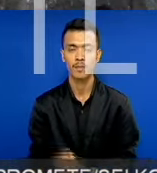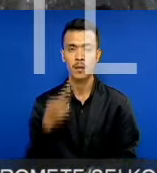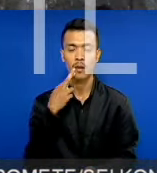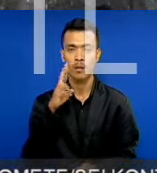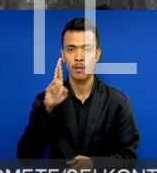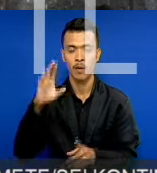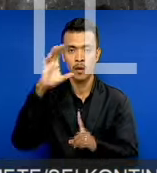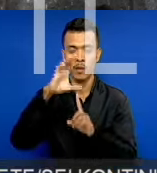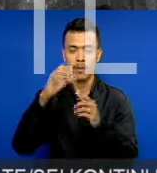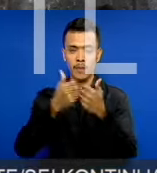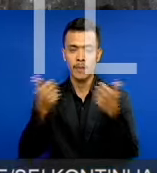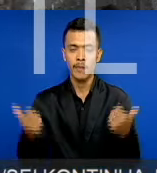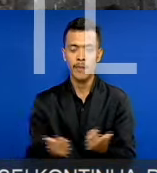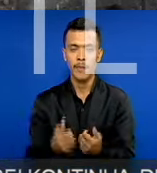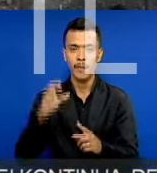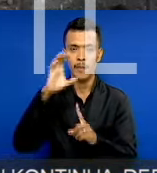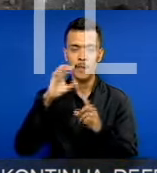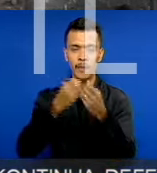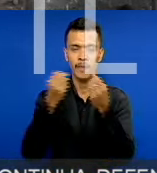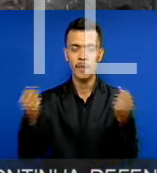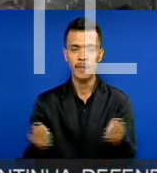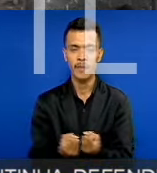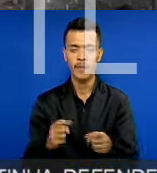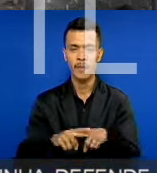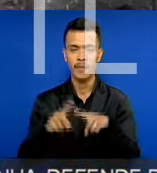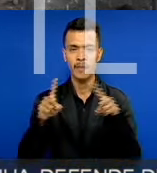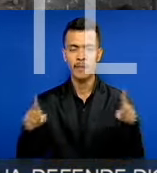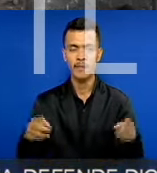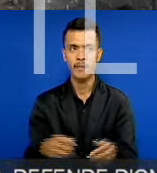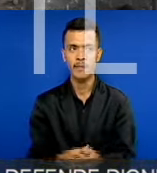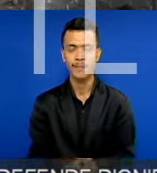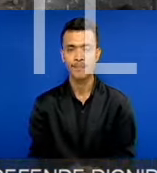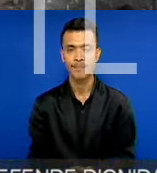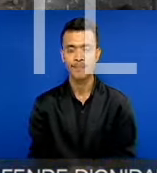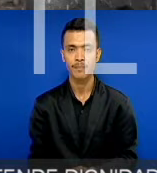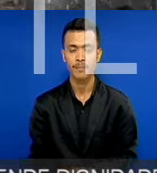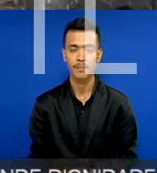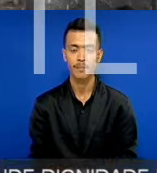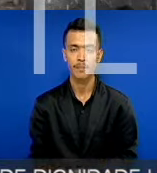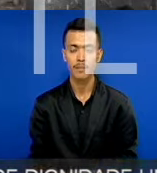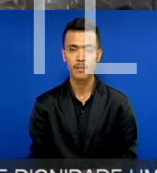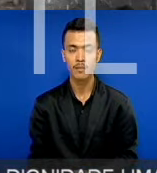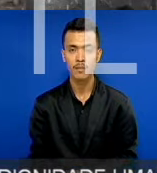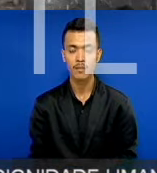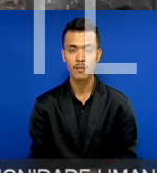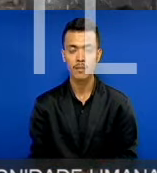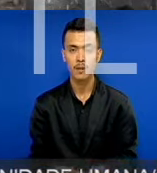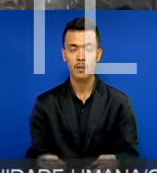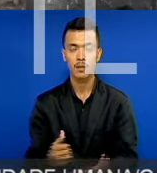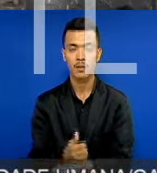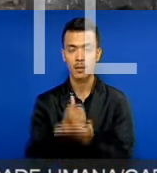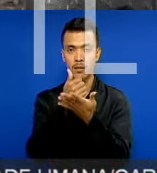fe alle se fe de suku mai ve ia maluk balu mai ani hu de kalen ta ni de ruwa ser mai halo fo